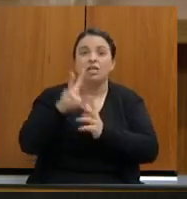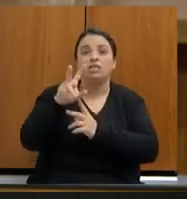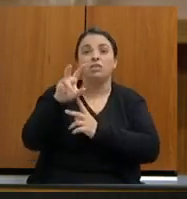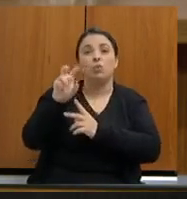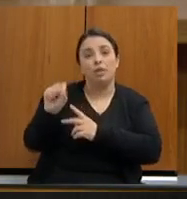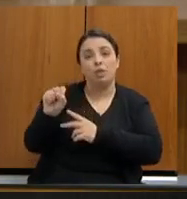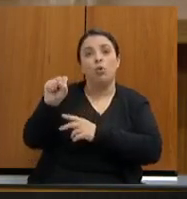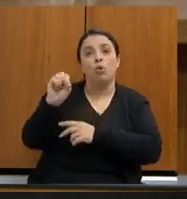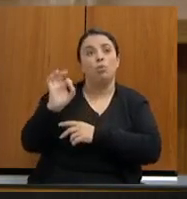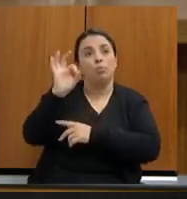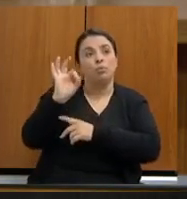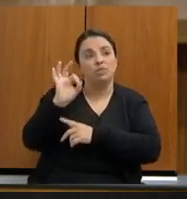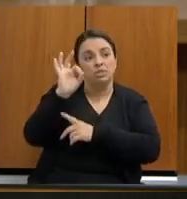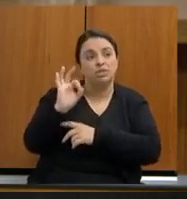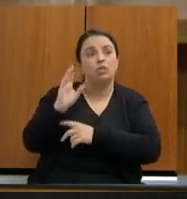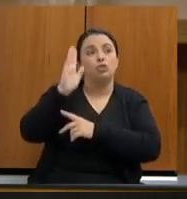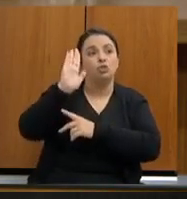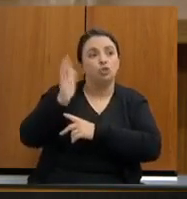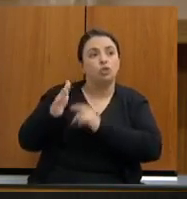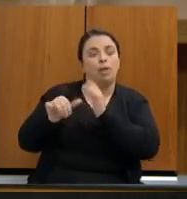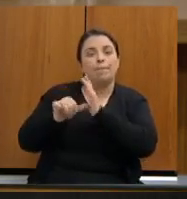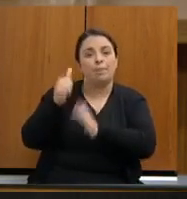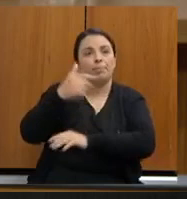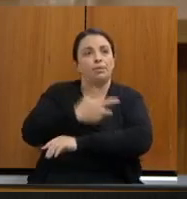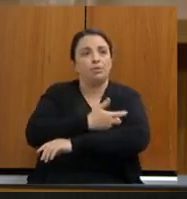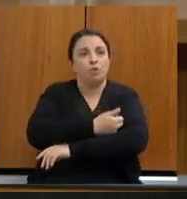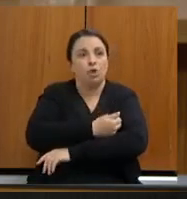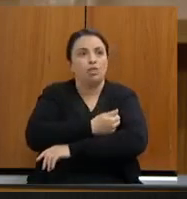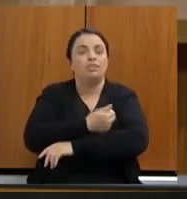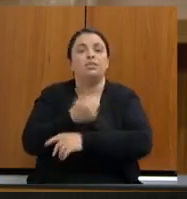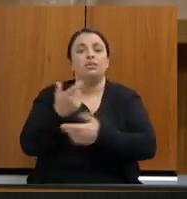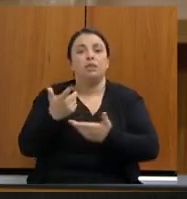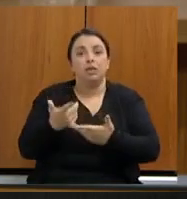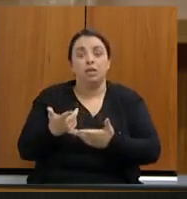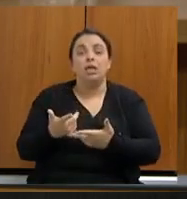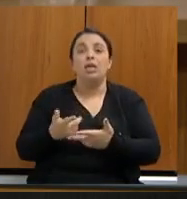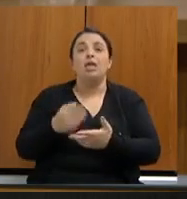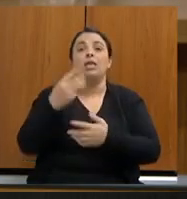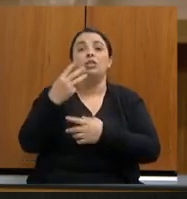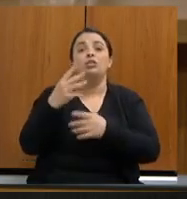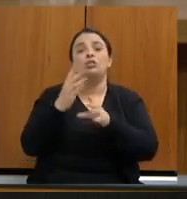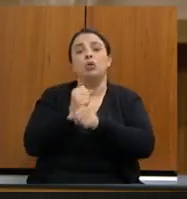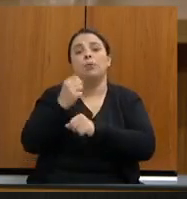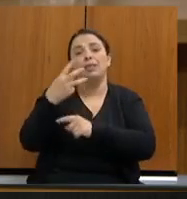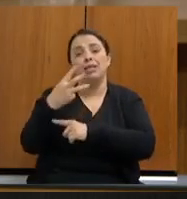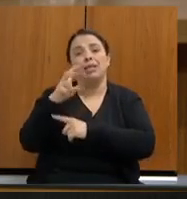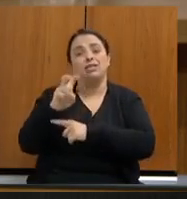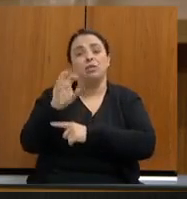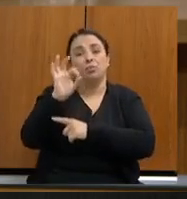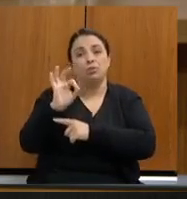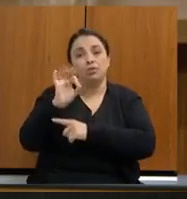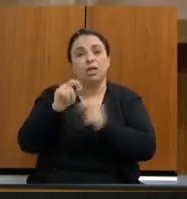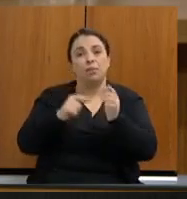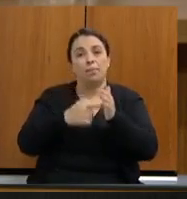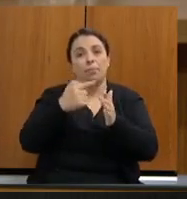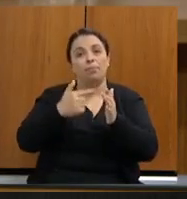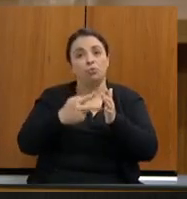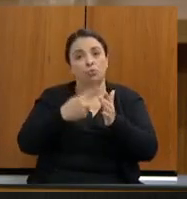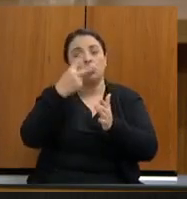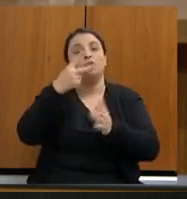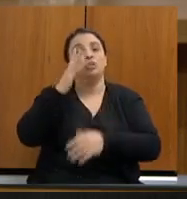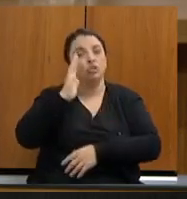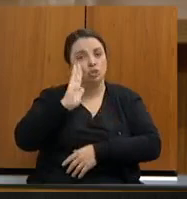58 por cento já com a primeira dose e 35% já com a segunda dose Então vamos em